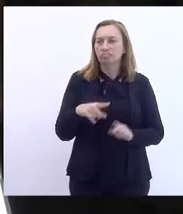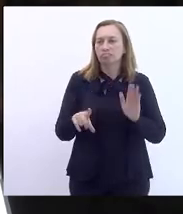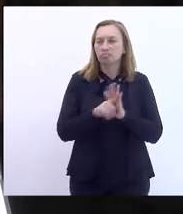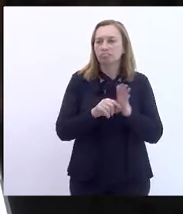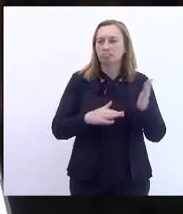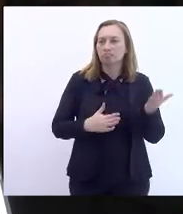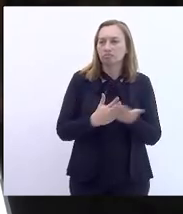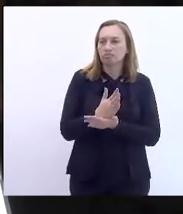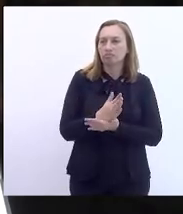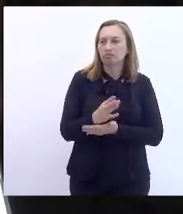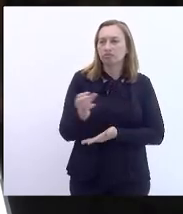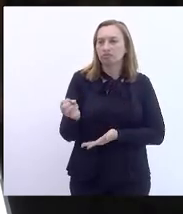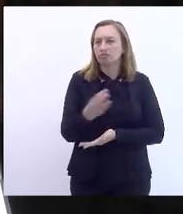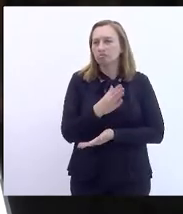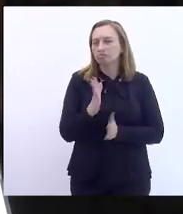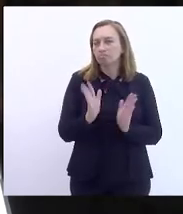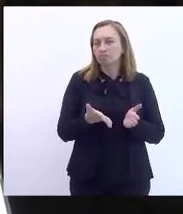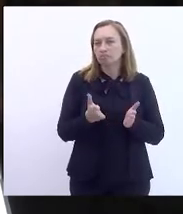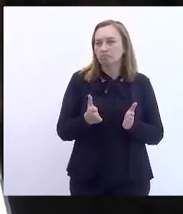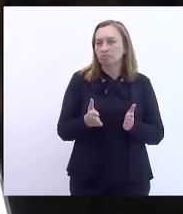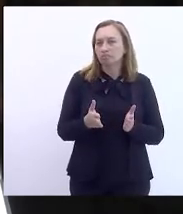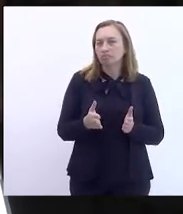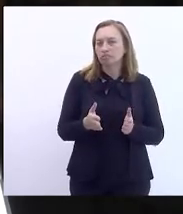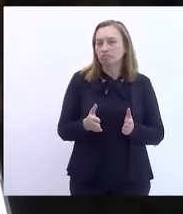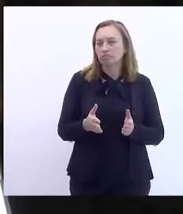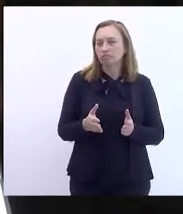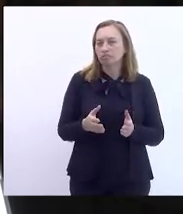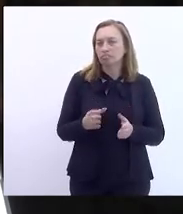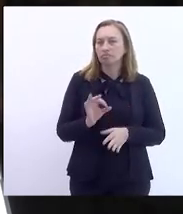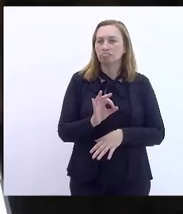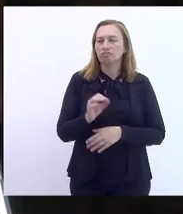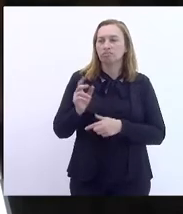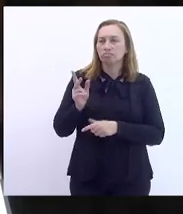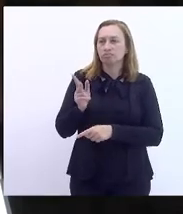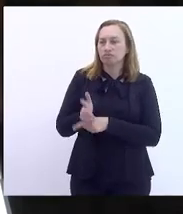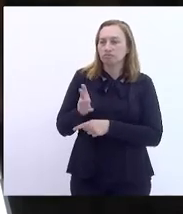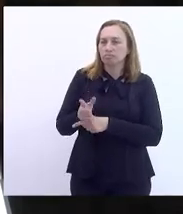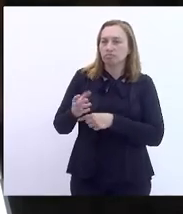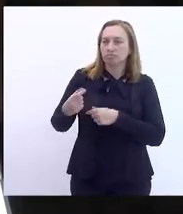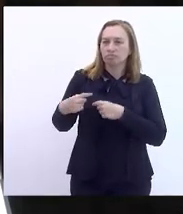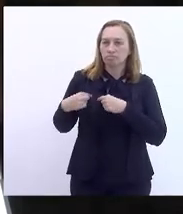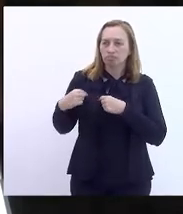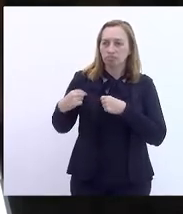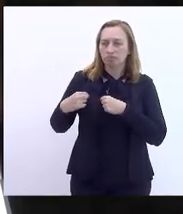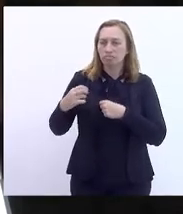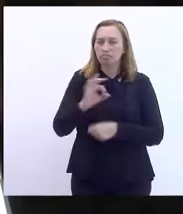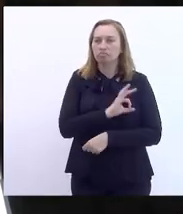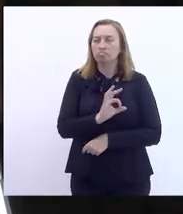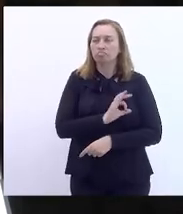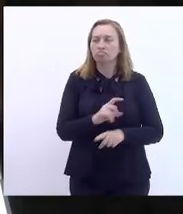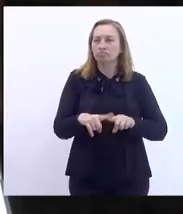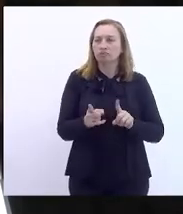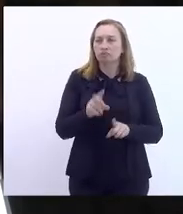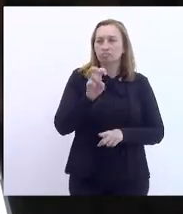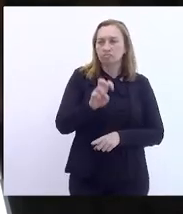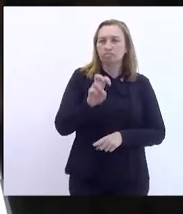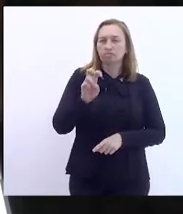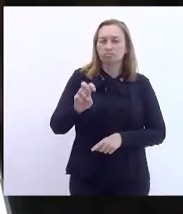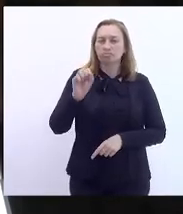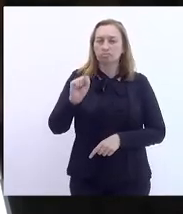aprovada recentemente da câmera corporal nos policiais mas eu preciso lembrar também da lei